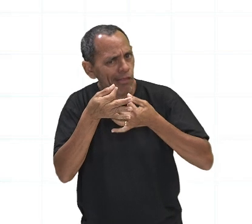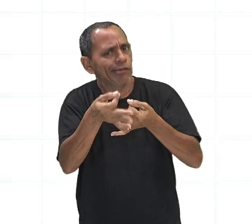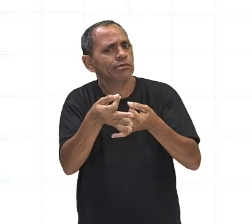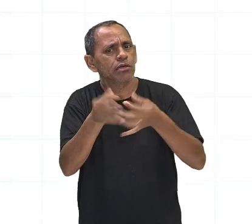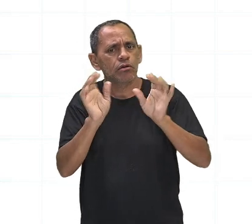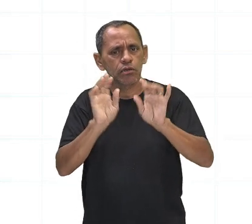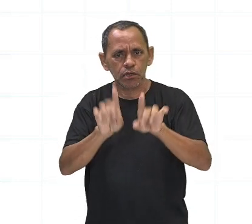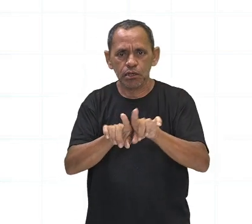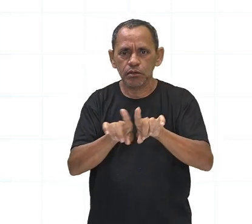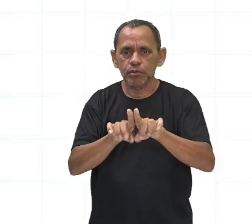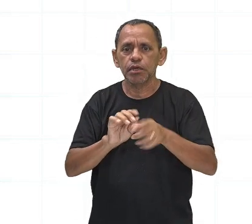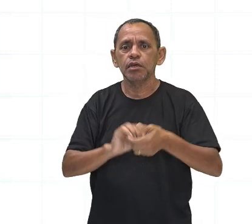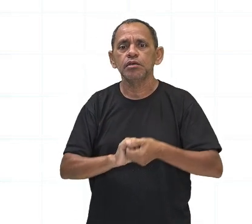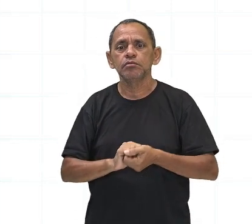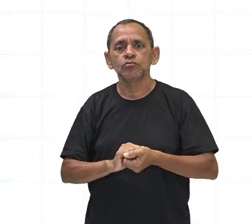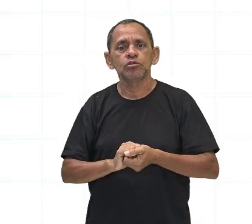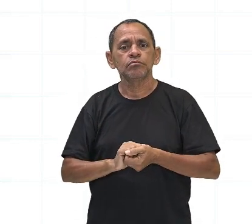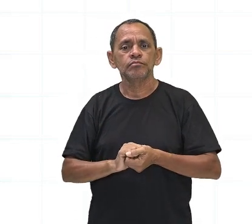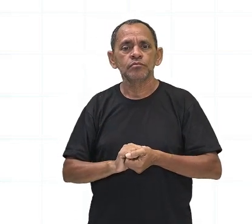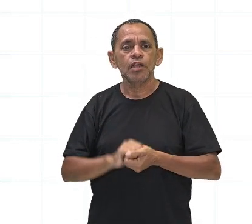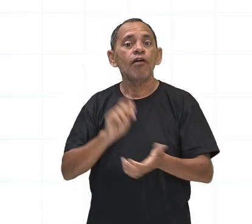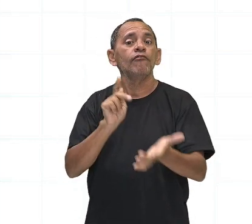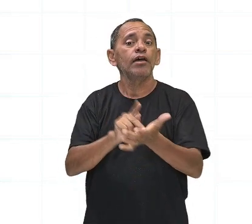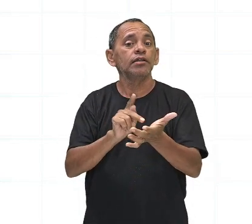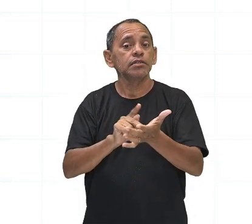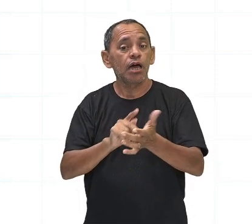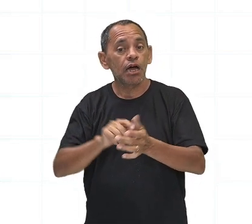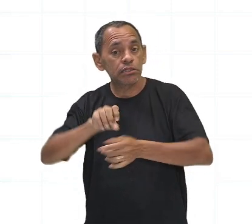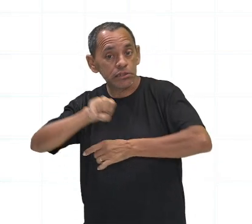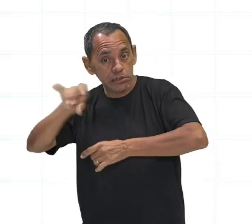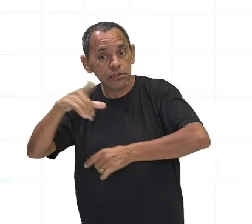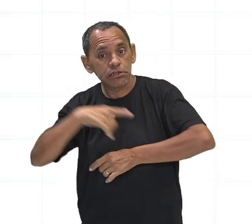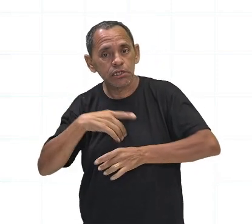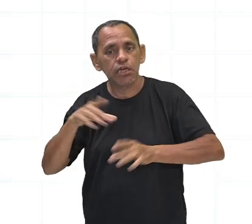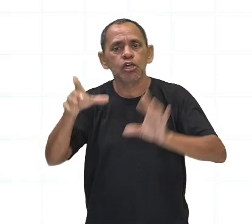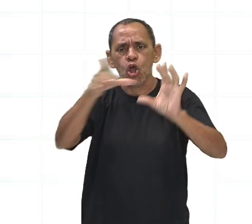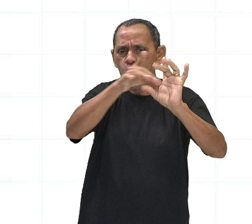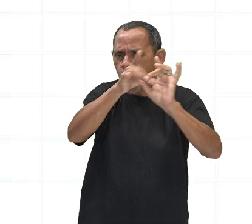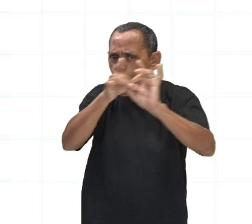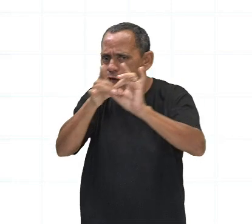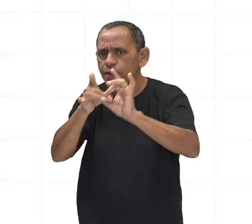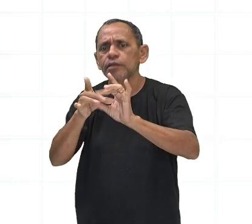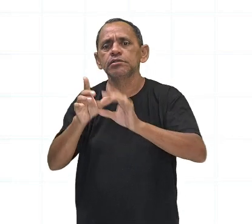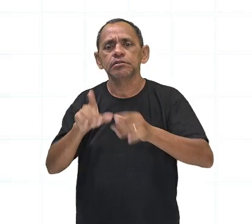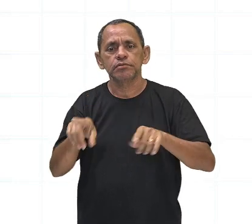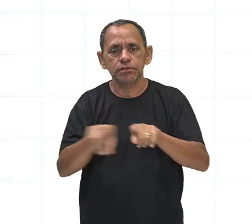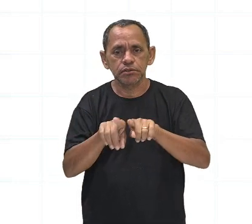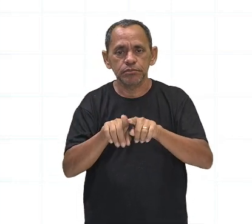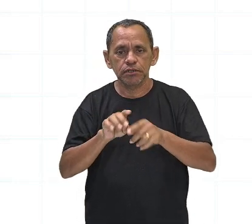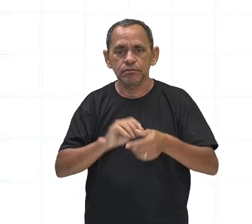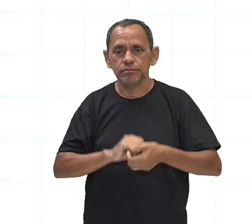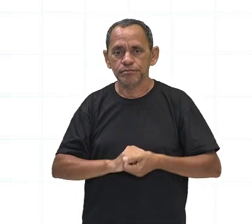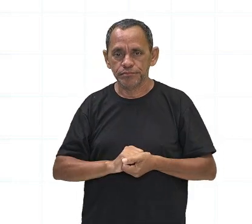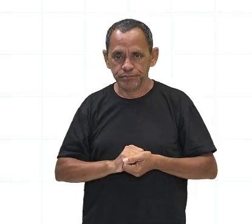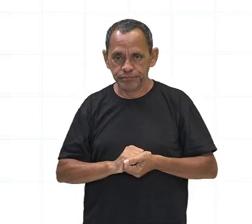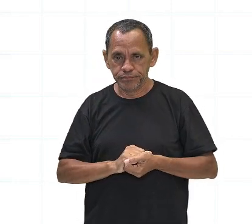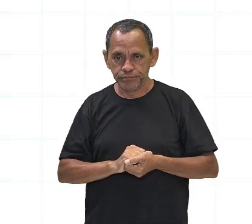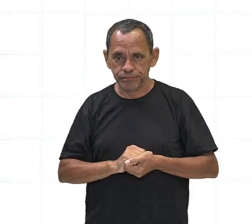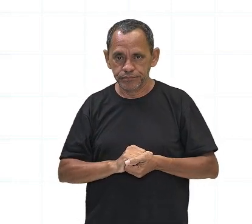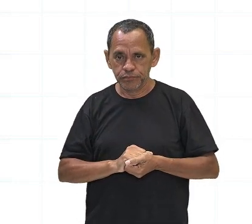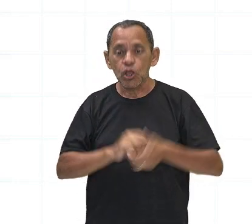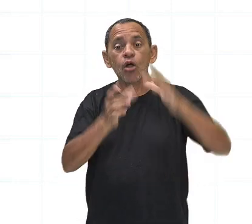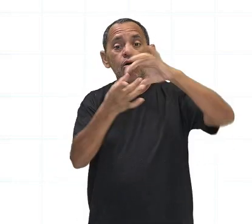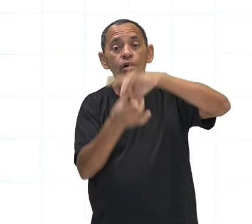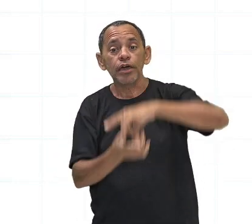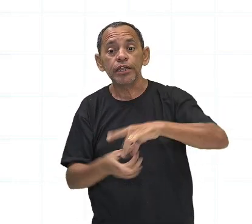credibilidade, coerência e relevância, tá, gente? Falando um pouquinho sobre essa